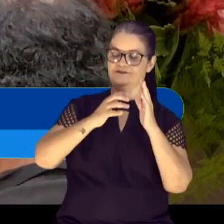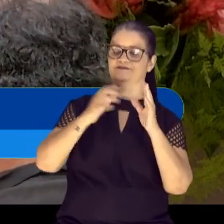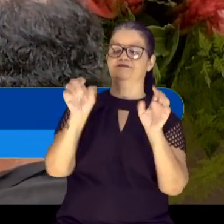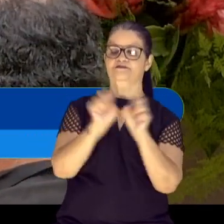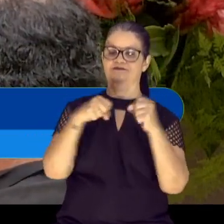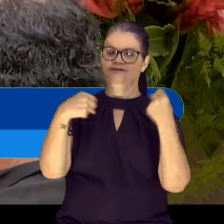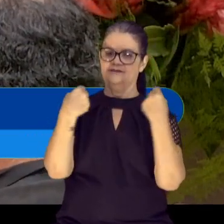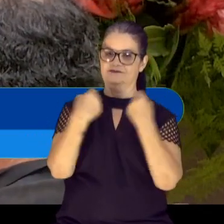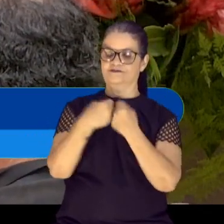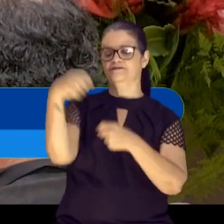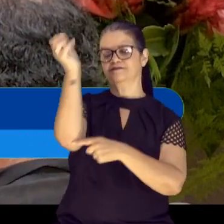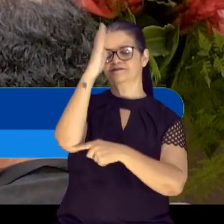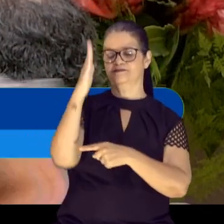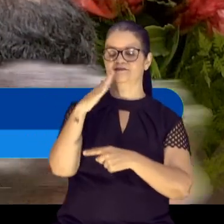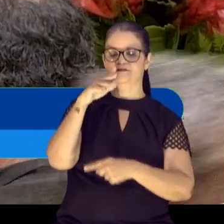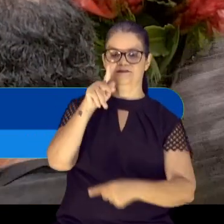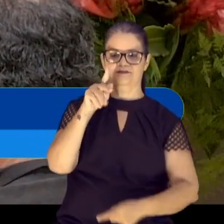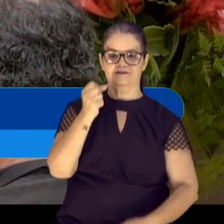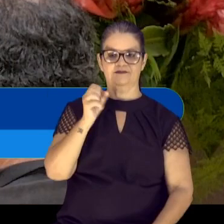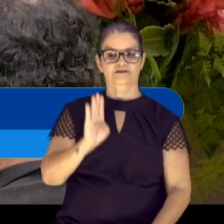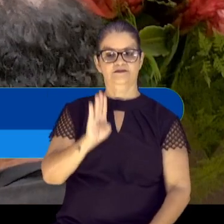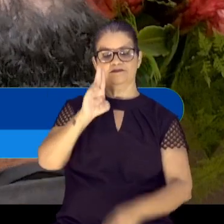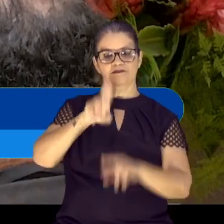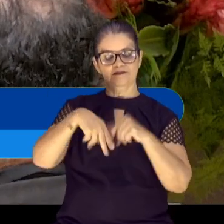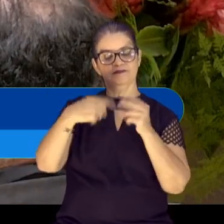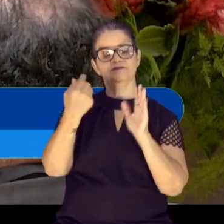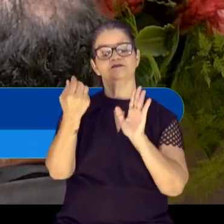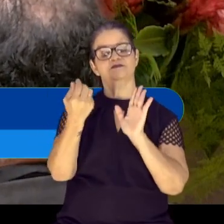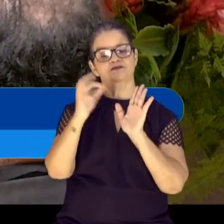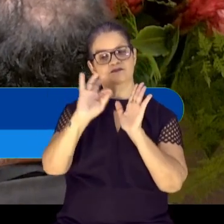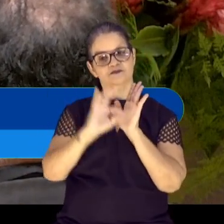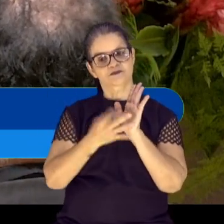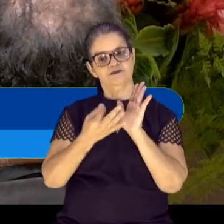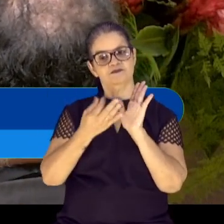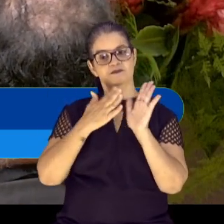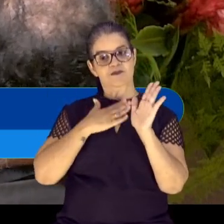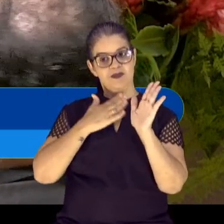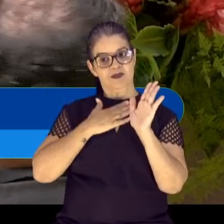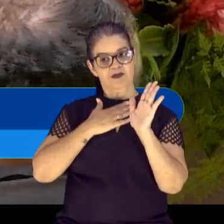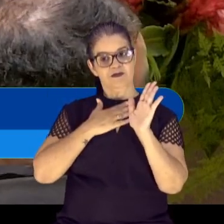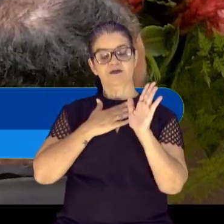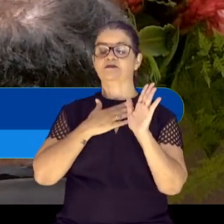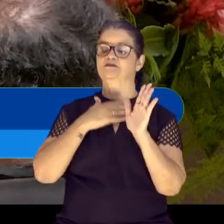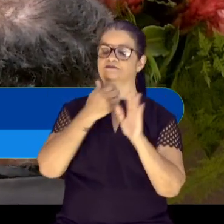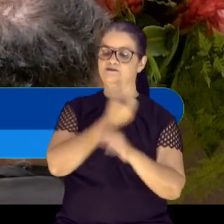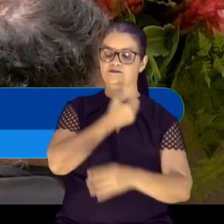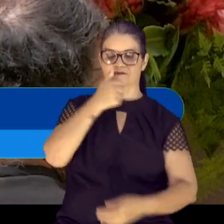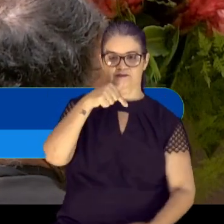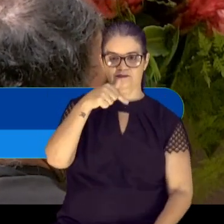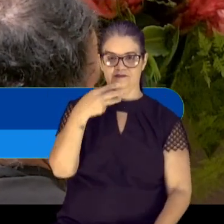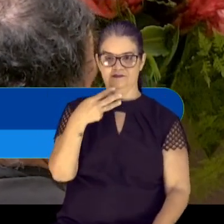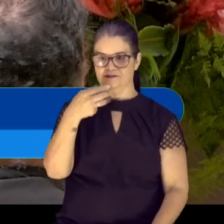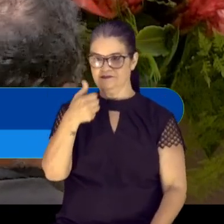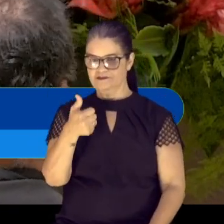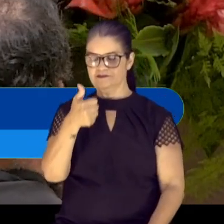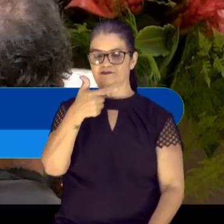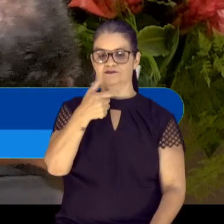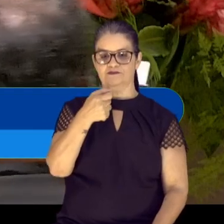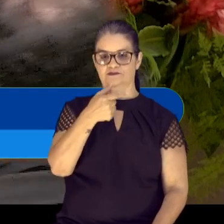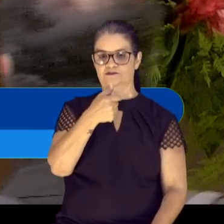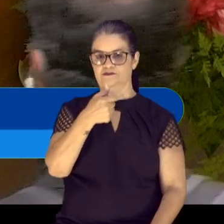Brasileiro, PSB, através do requerimento de minha autoria, de número 731, de